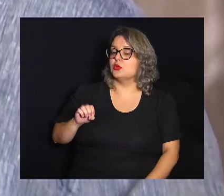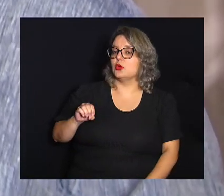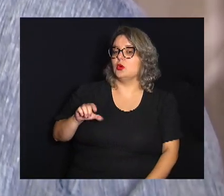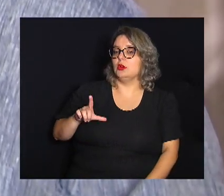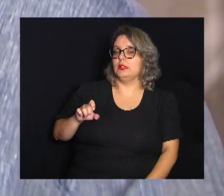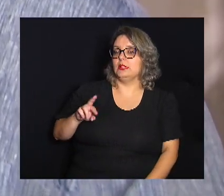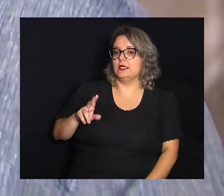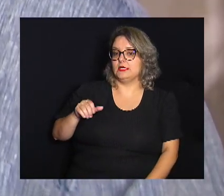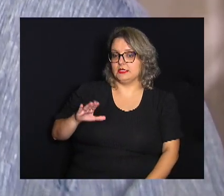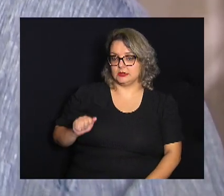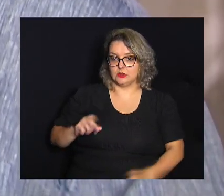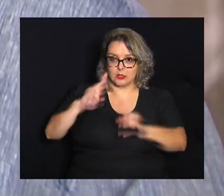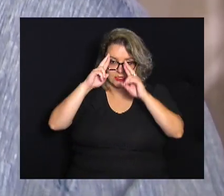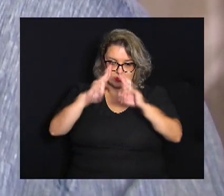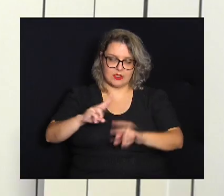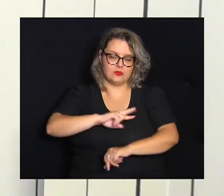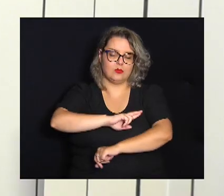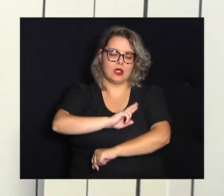à religiosidade.